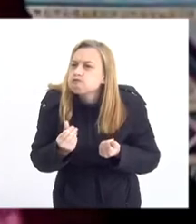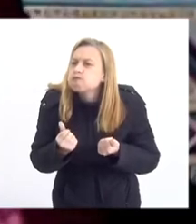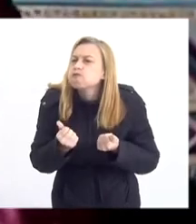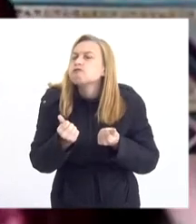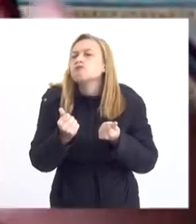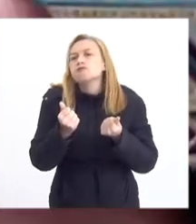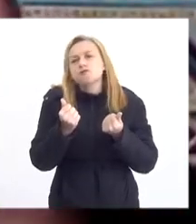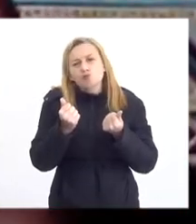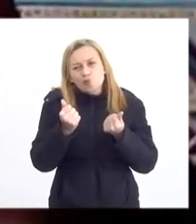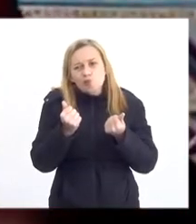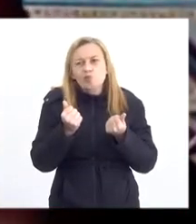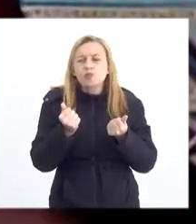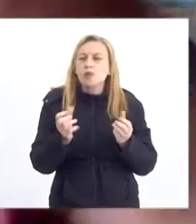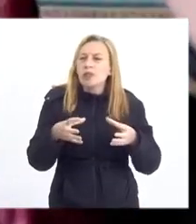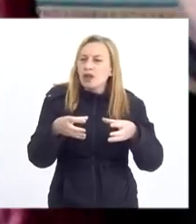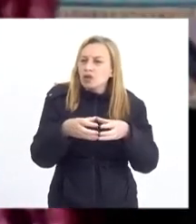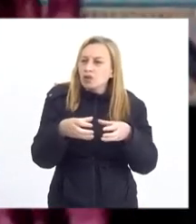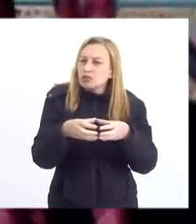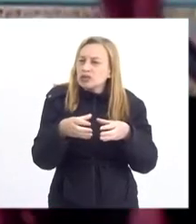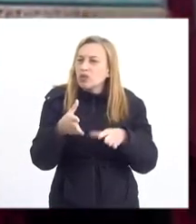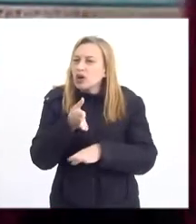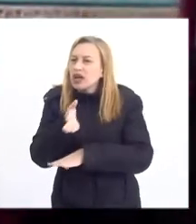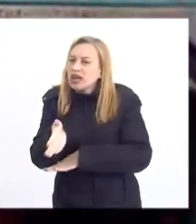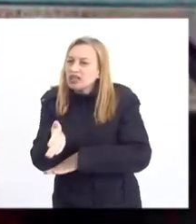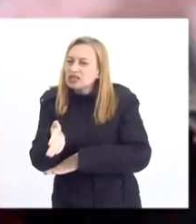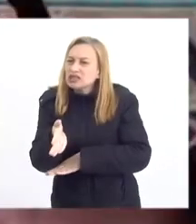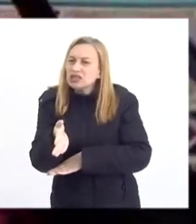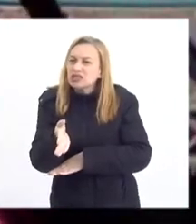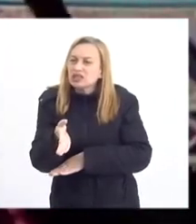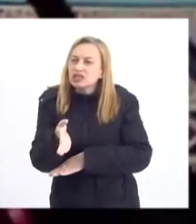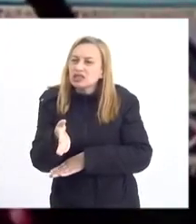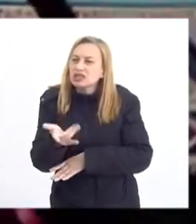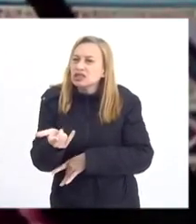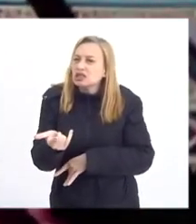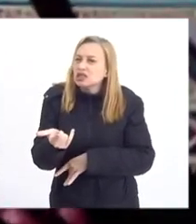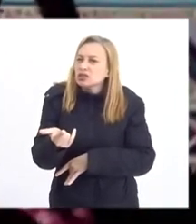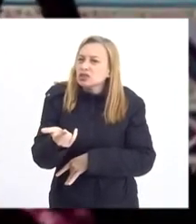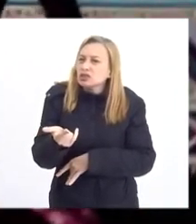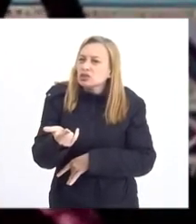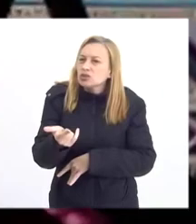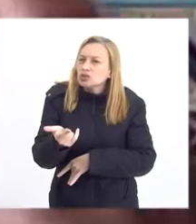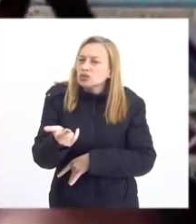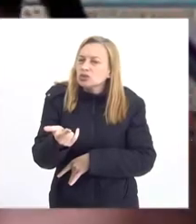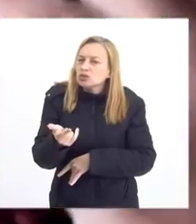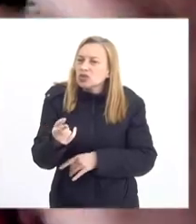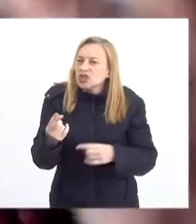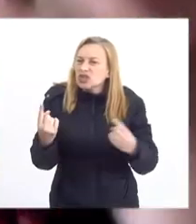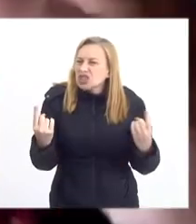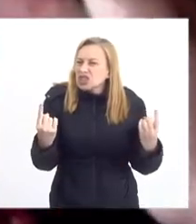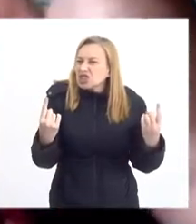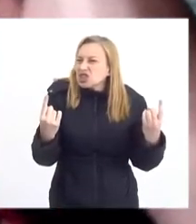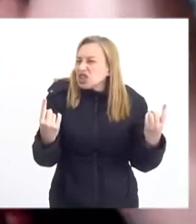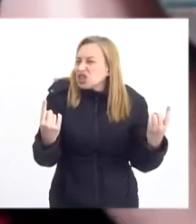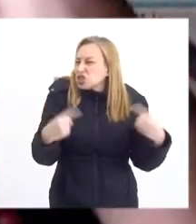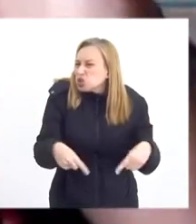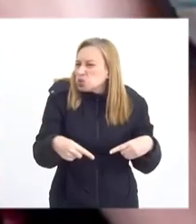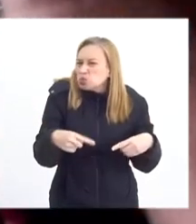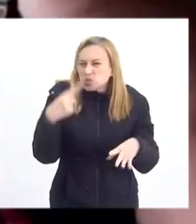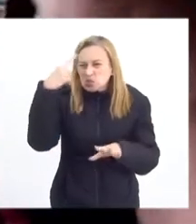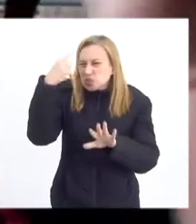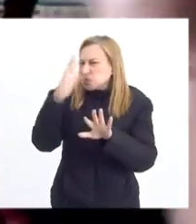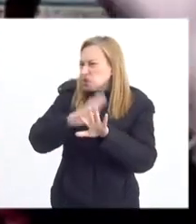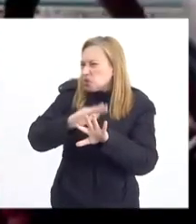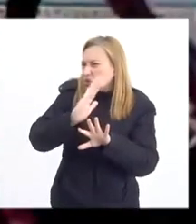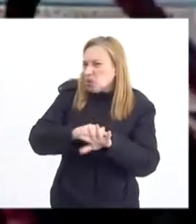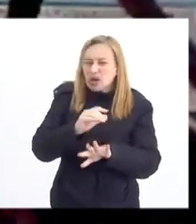atenção e entra num óculos de disputa ideológica. Tipo assim, se é um